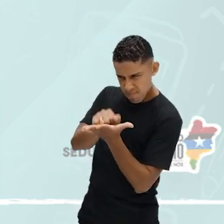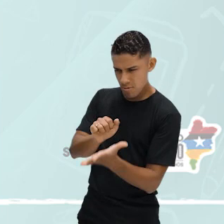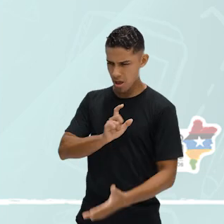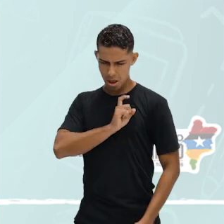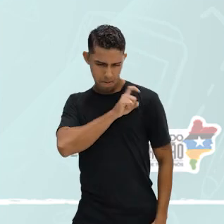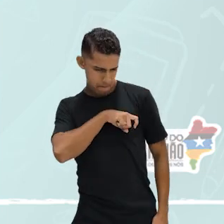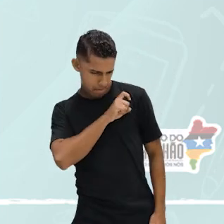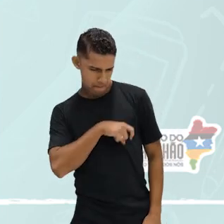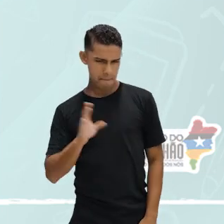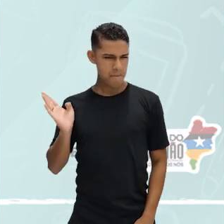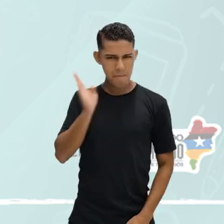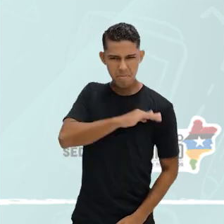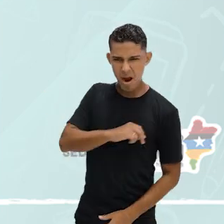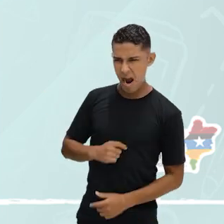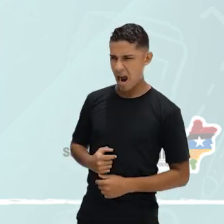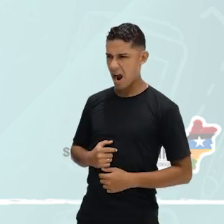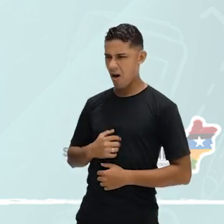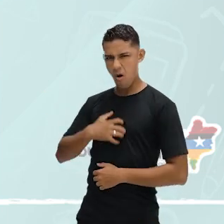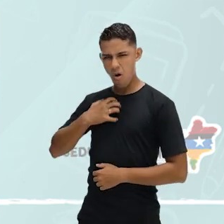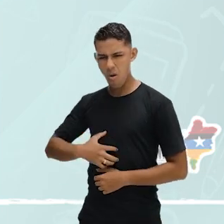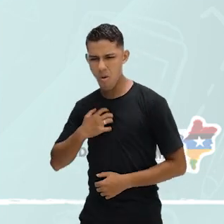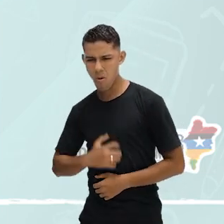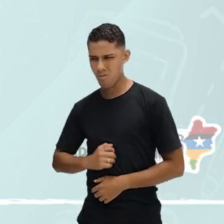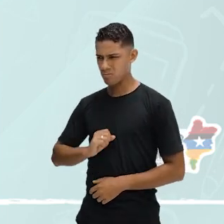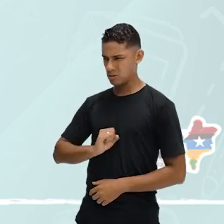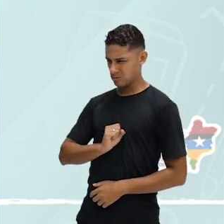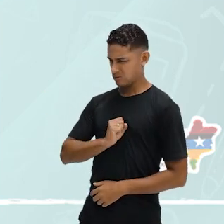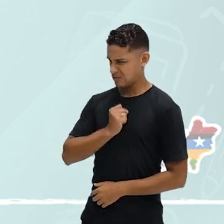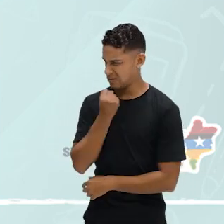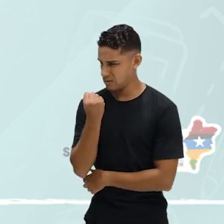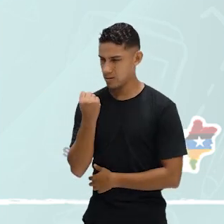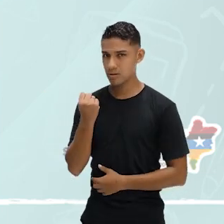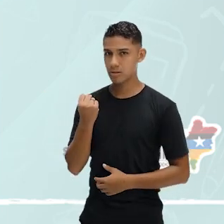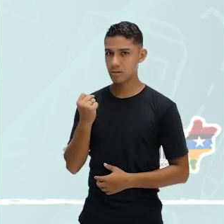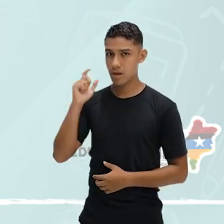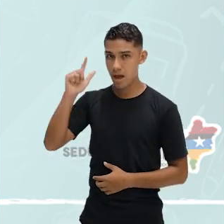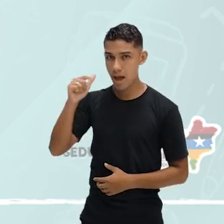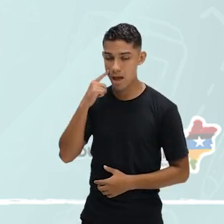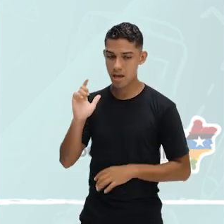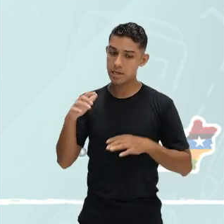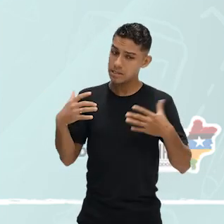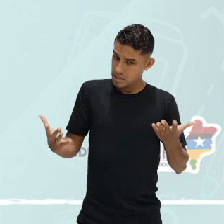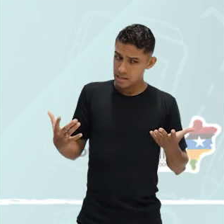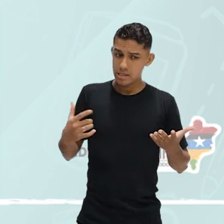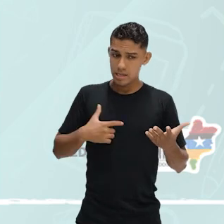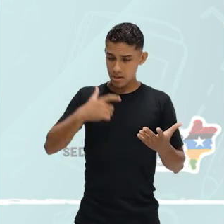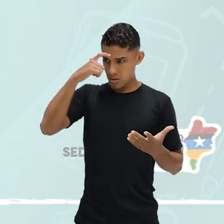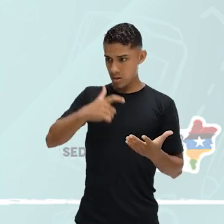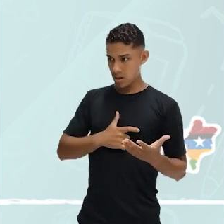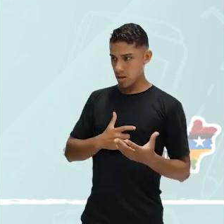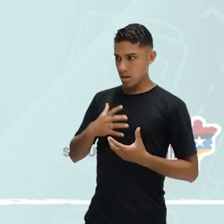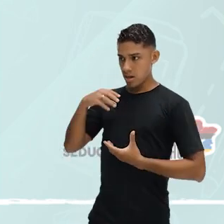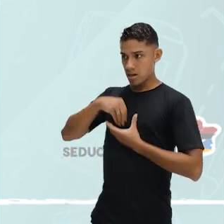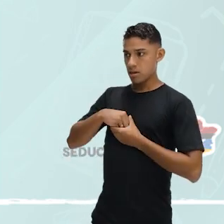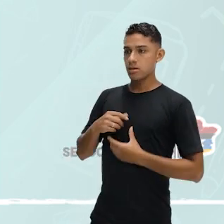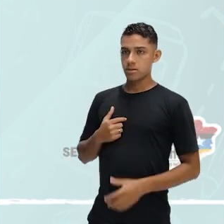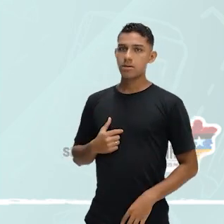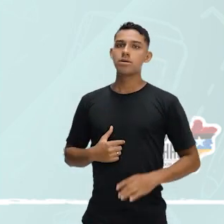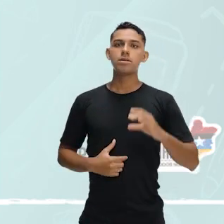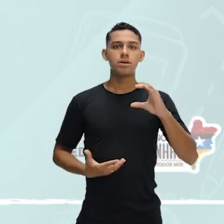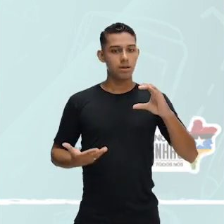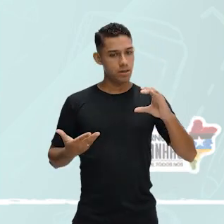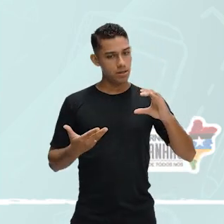mau, perverso, irônico, quando lhe fosse conveniente esse seu estado de natureza. A letra